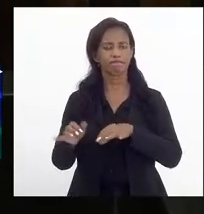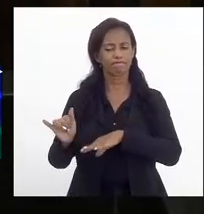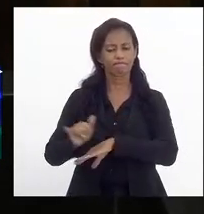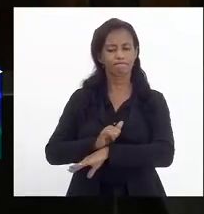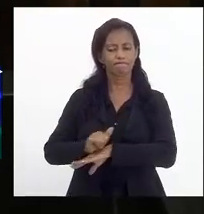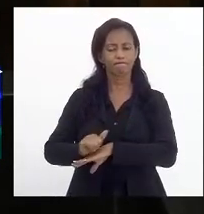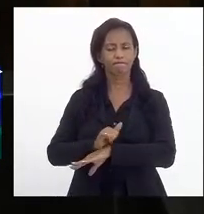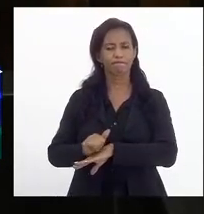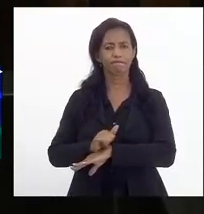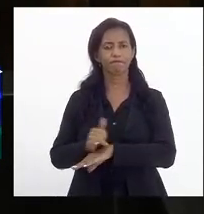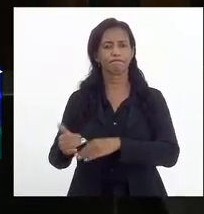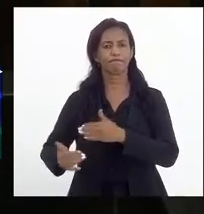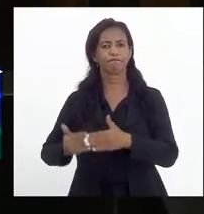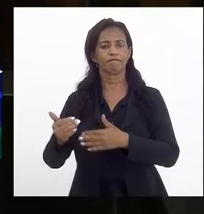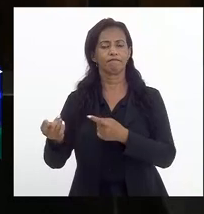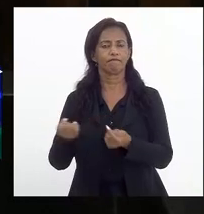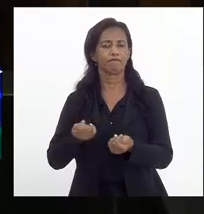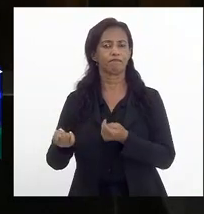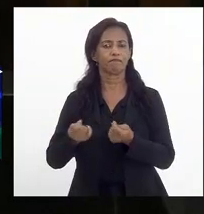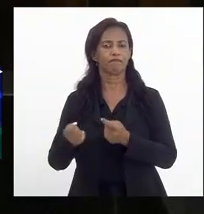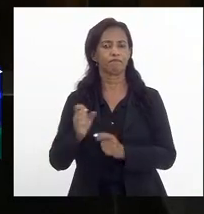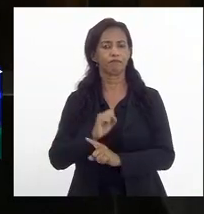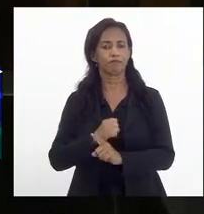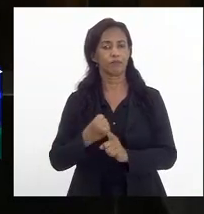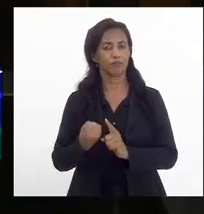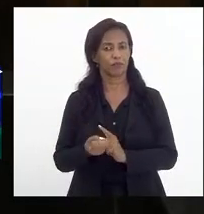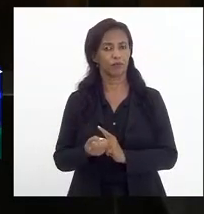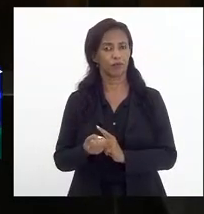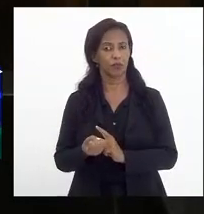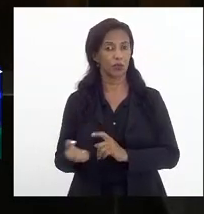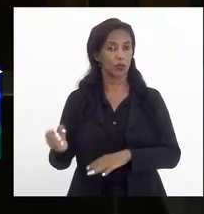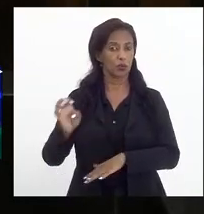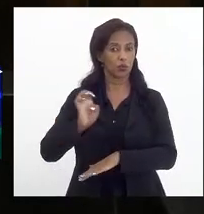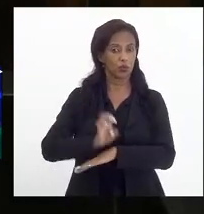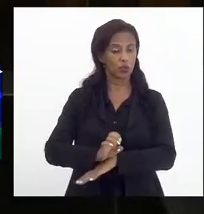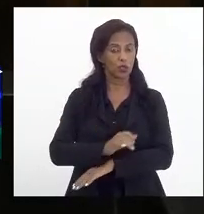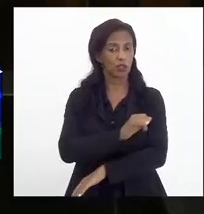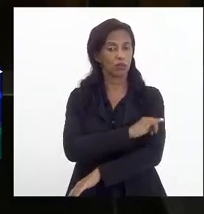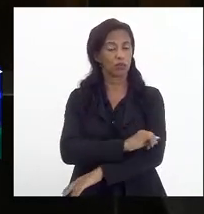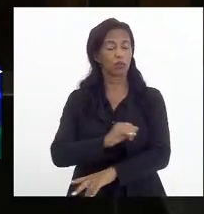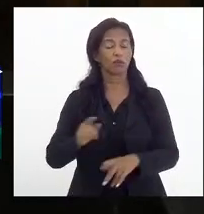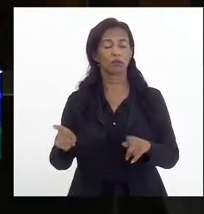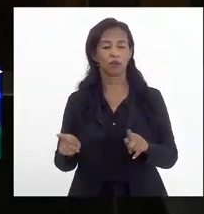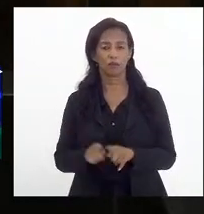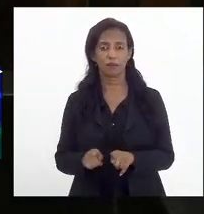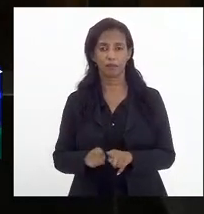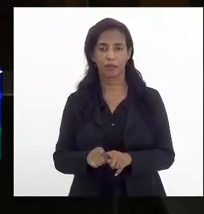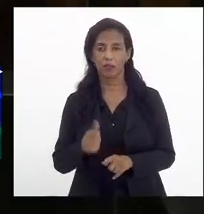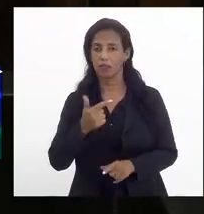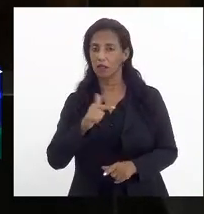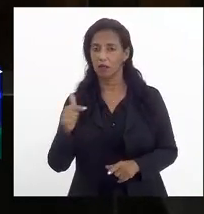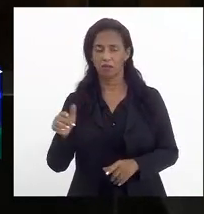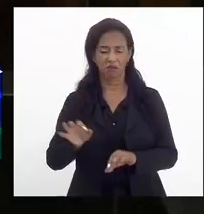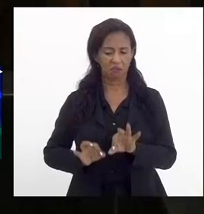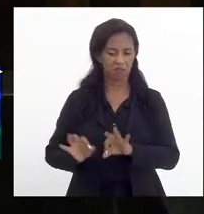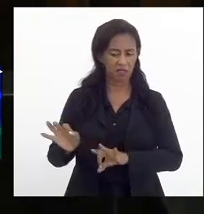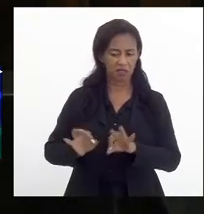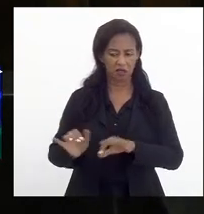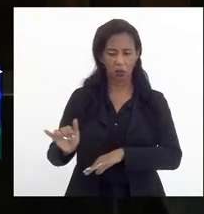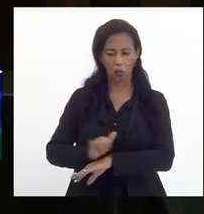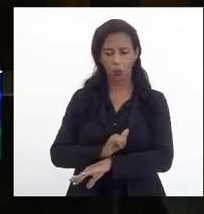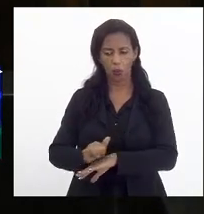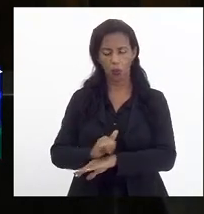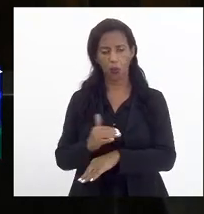estratégico de desenvolvimento econômico social que o Estado do Rio de Janeiro não tem planejamento